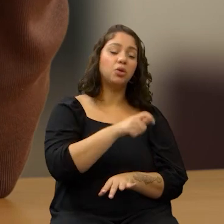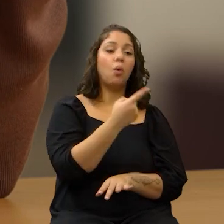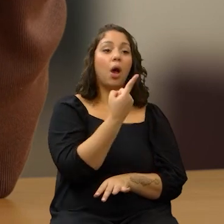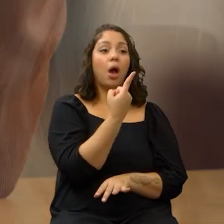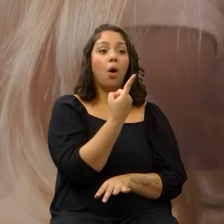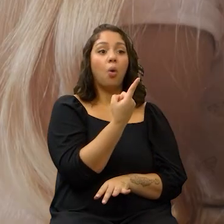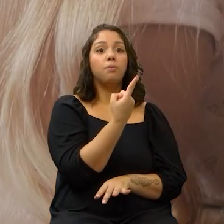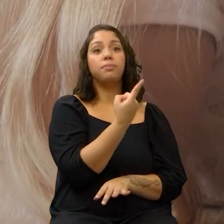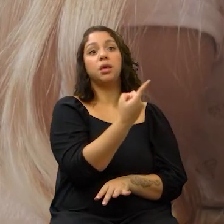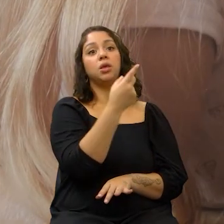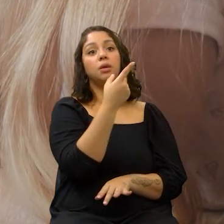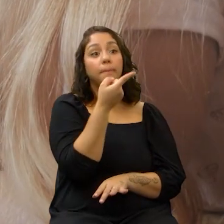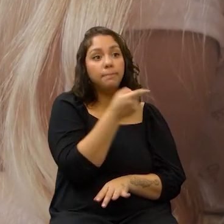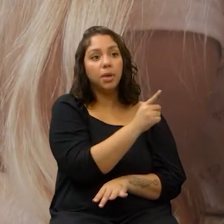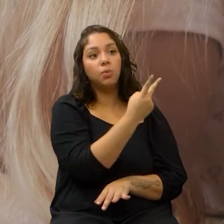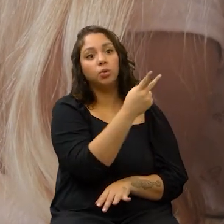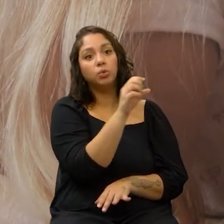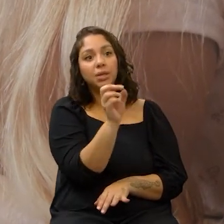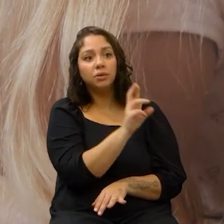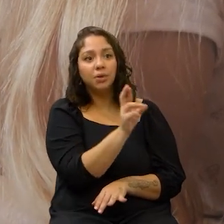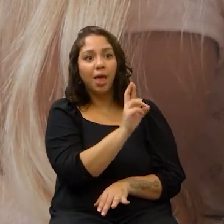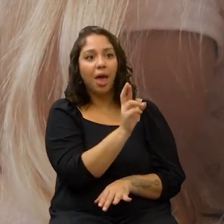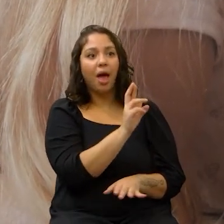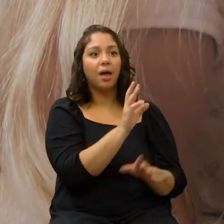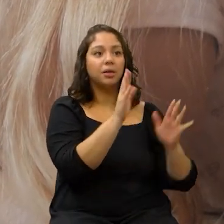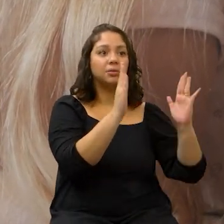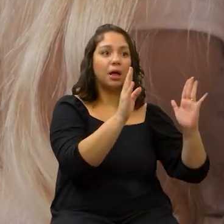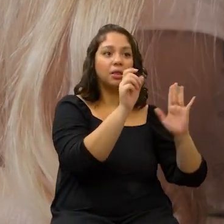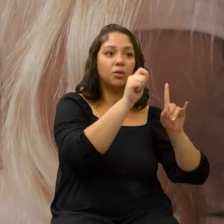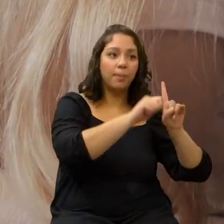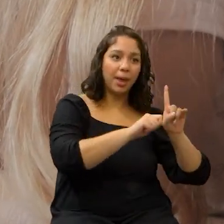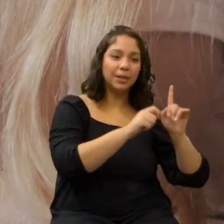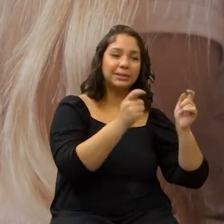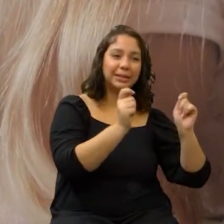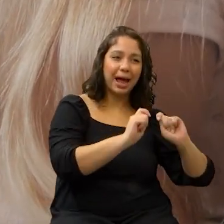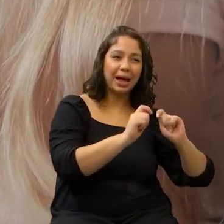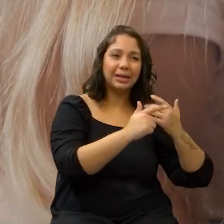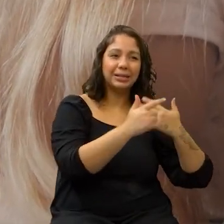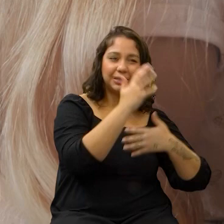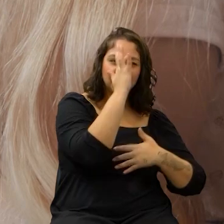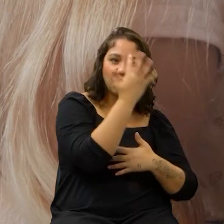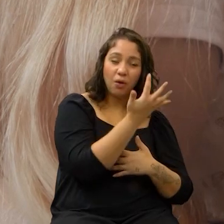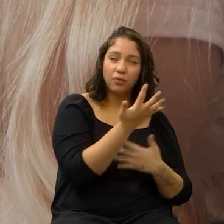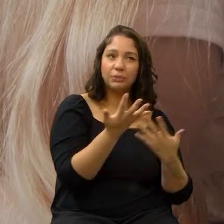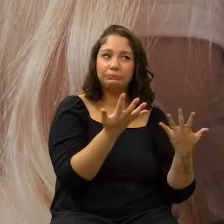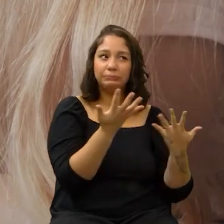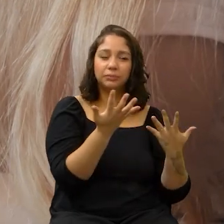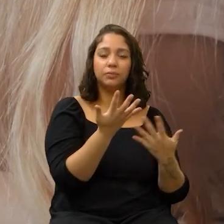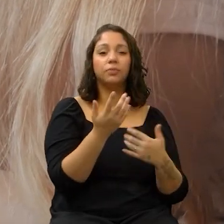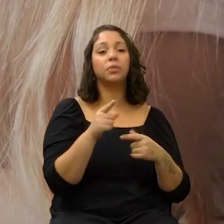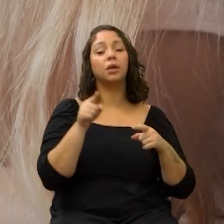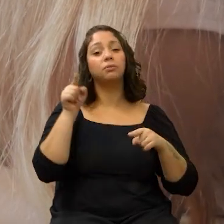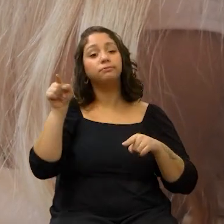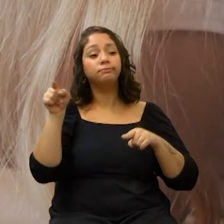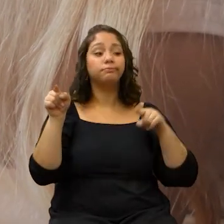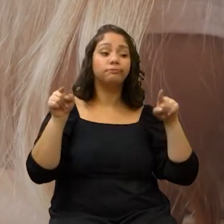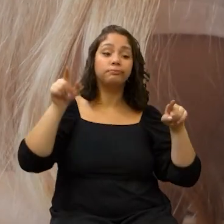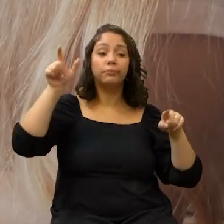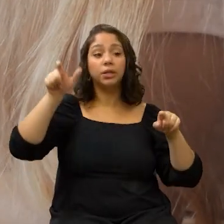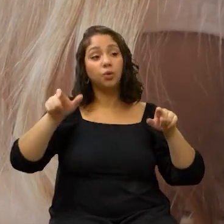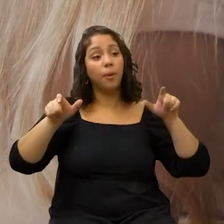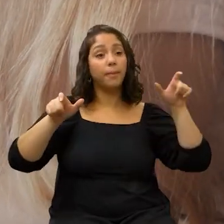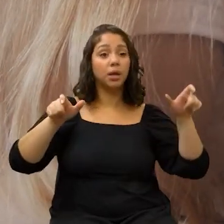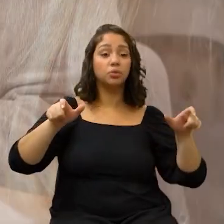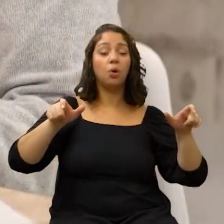mês, certo? Então, o que funciona, o que é interessante? Tanto quem ganha um salário mínimo como quem ganha